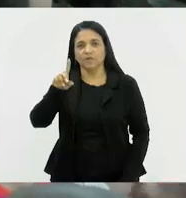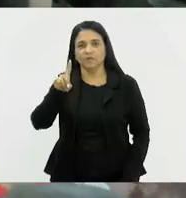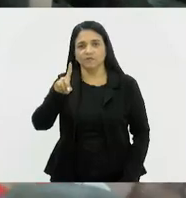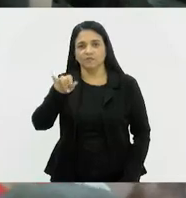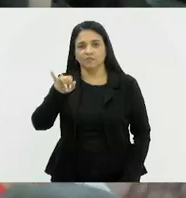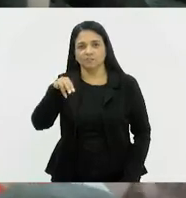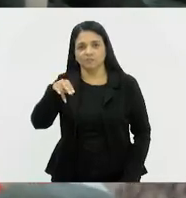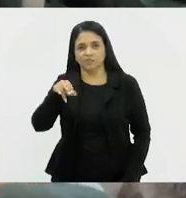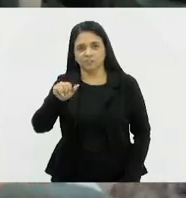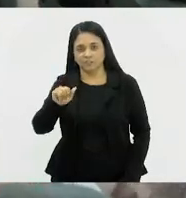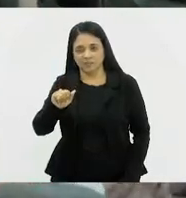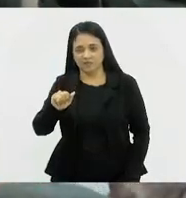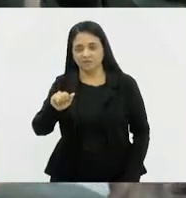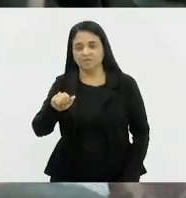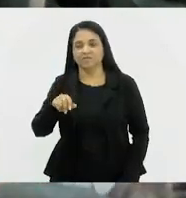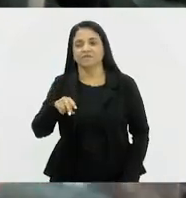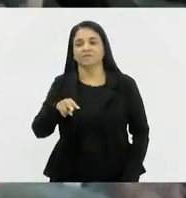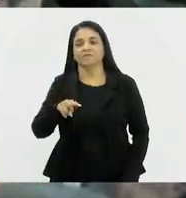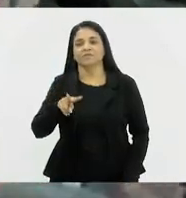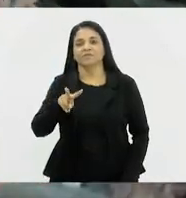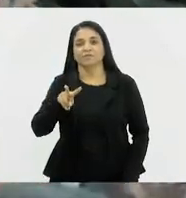Professora, doutora na UFRJ,